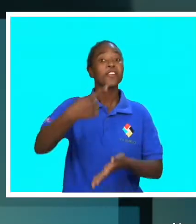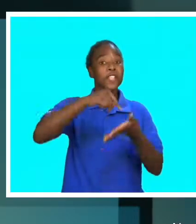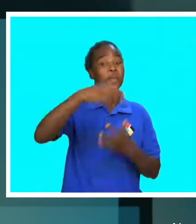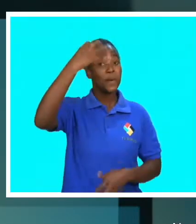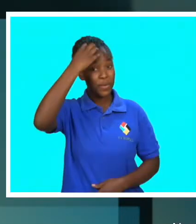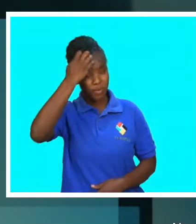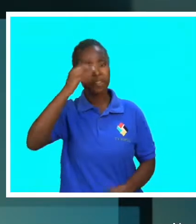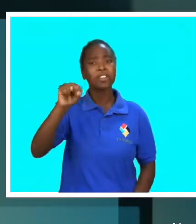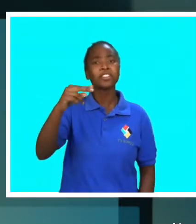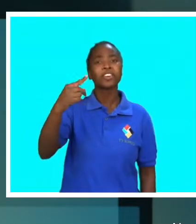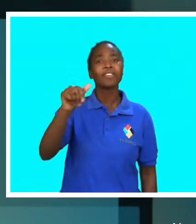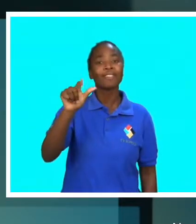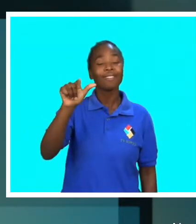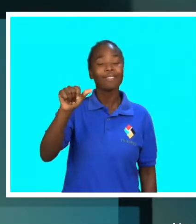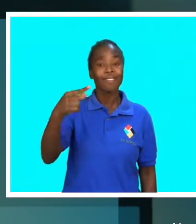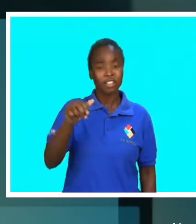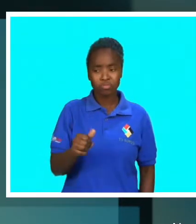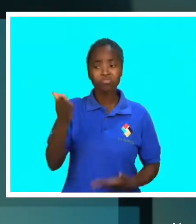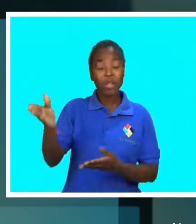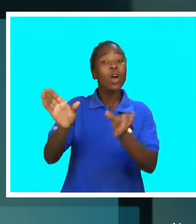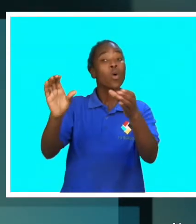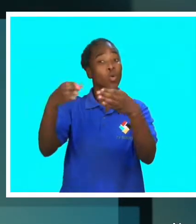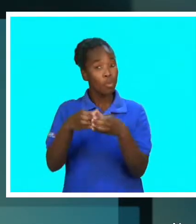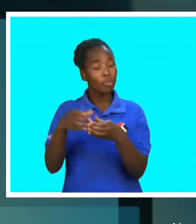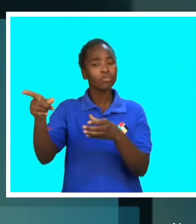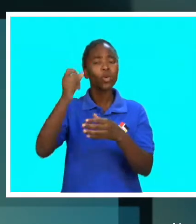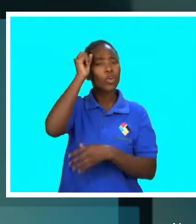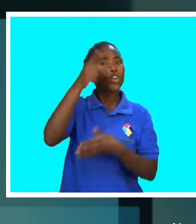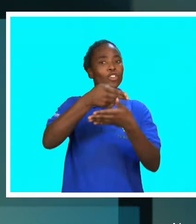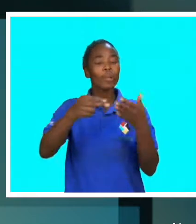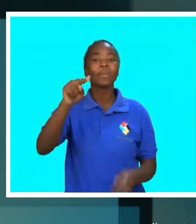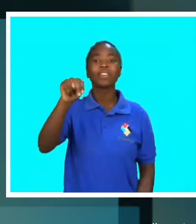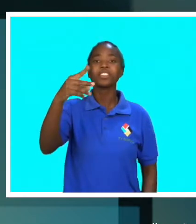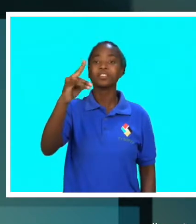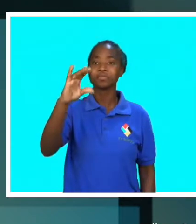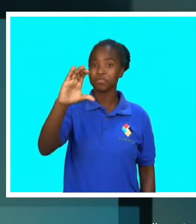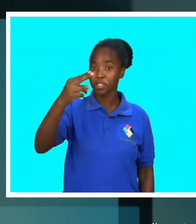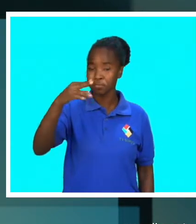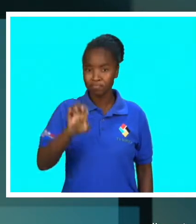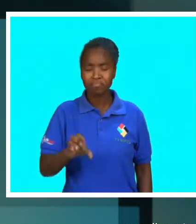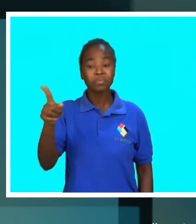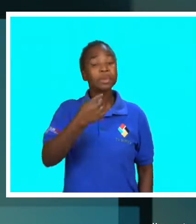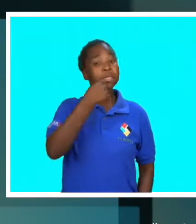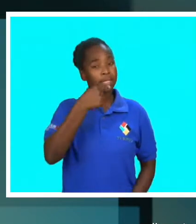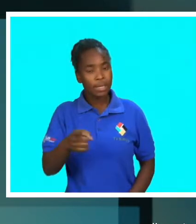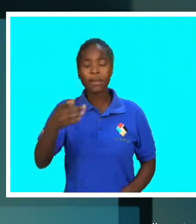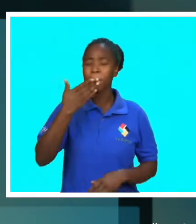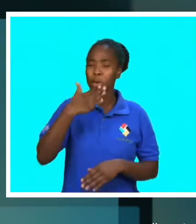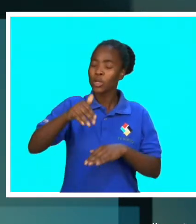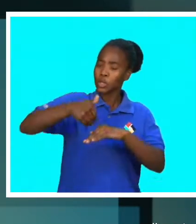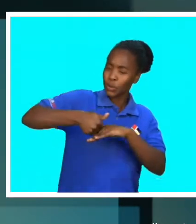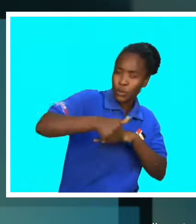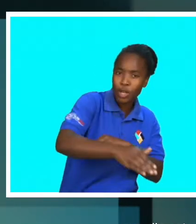Na cidade de Maputo, o estilo é também praticado pelo grupo cultural Indite, que diz estar a valer a pena